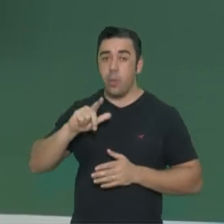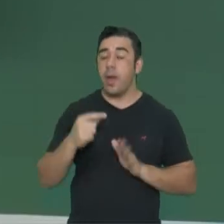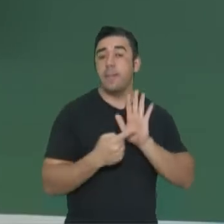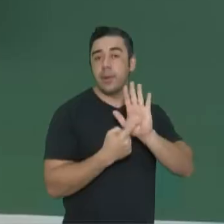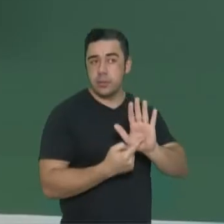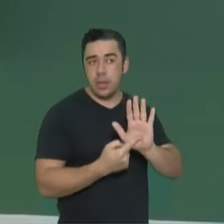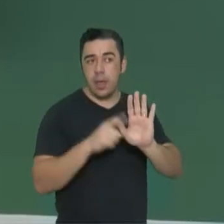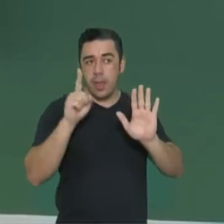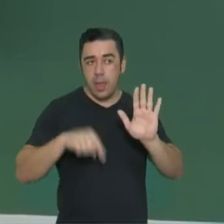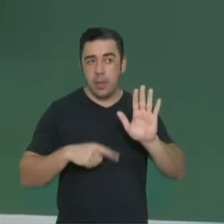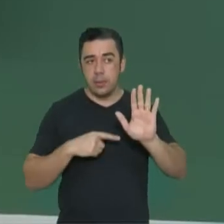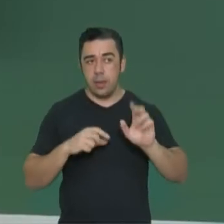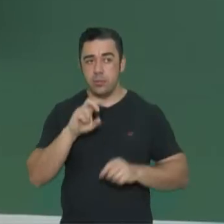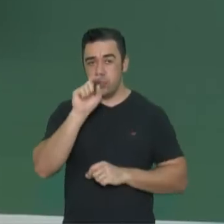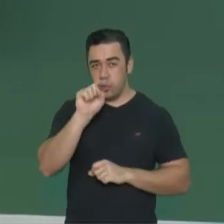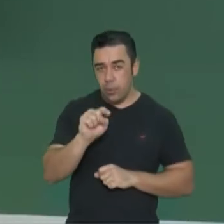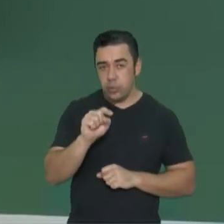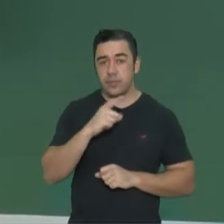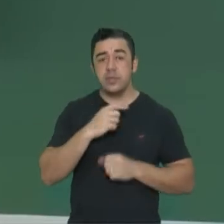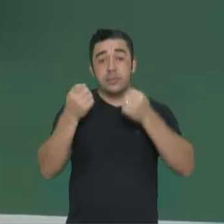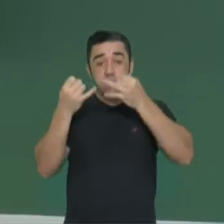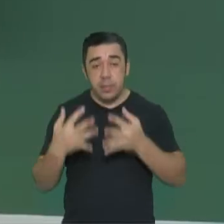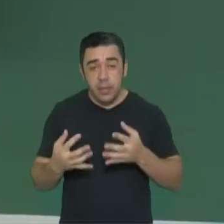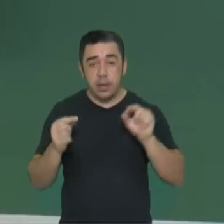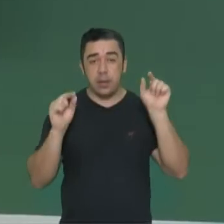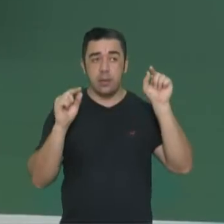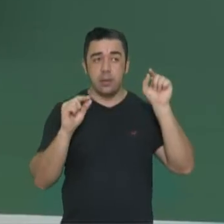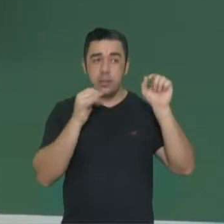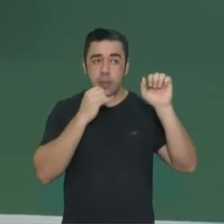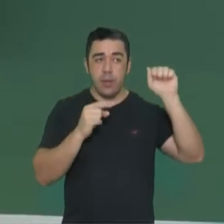qual está correto. Eu coloquei 2 pontos porque eu quero que vocês coloquem para mim quais são